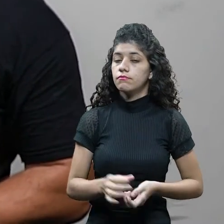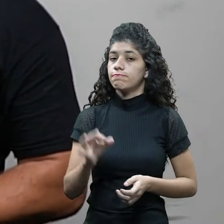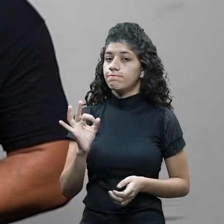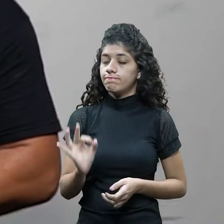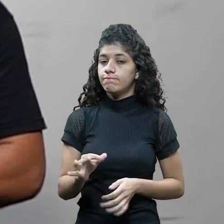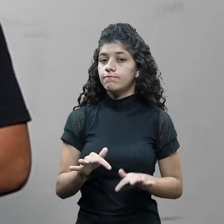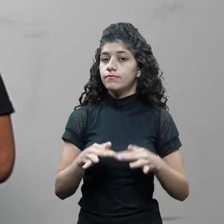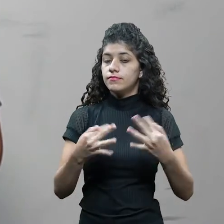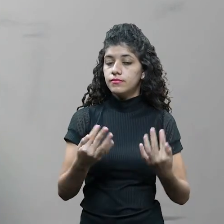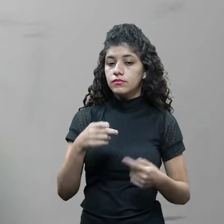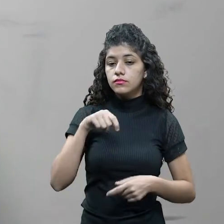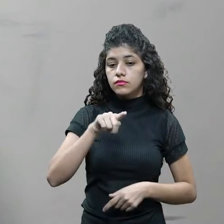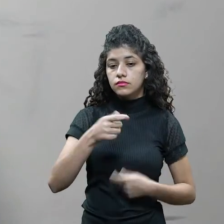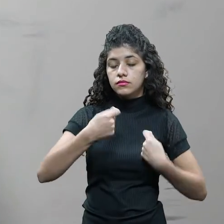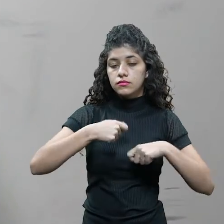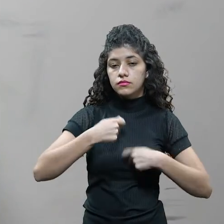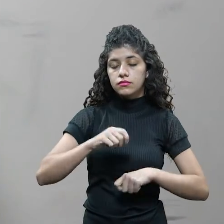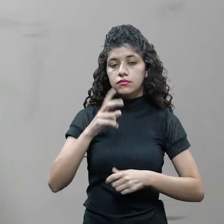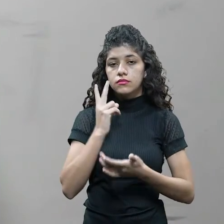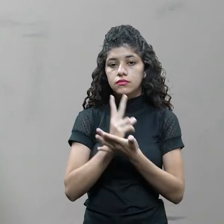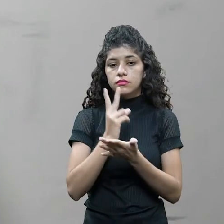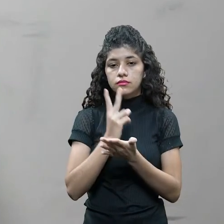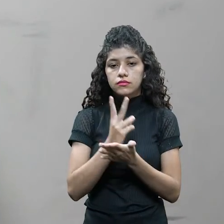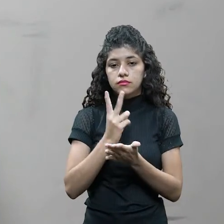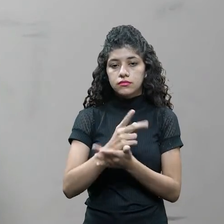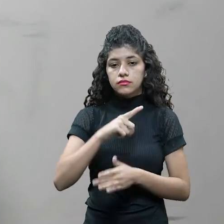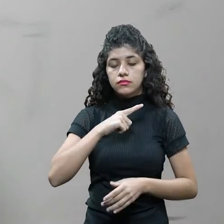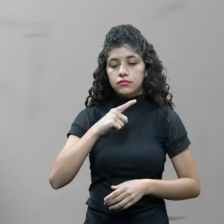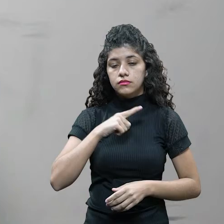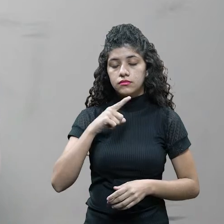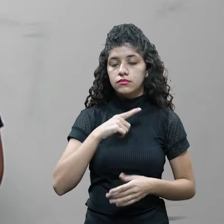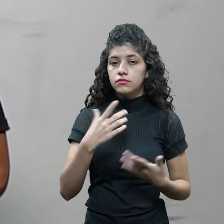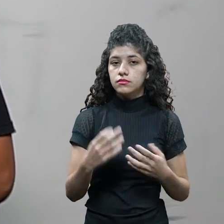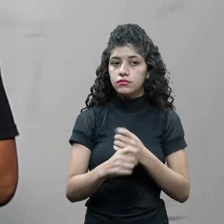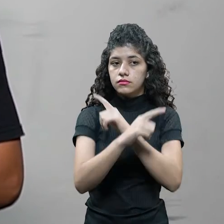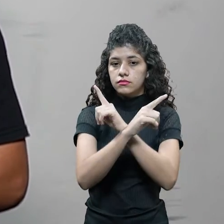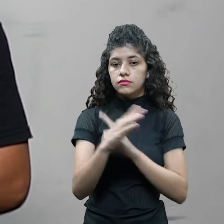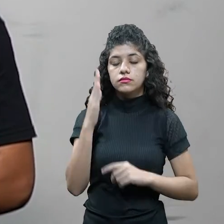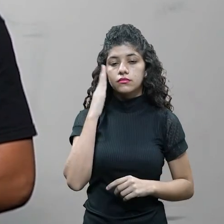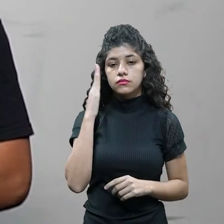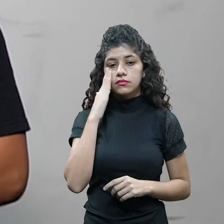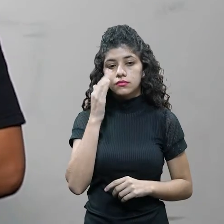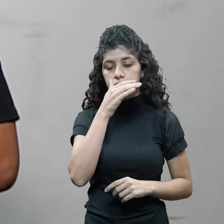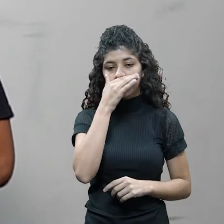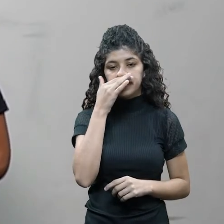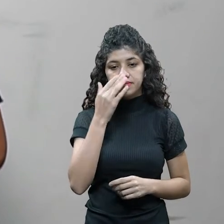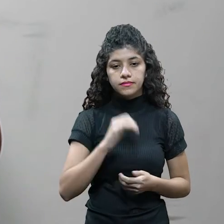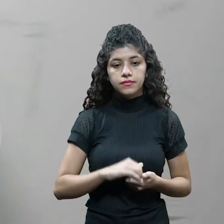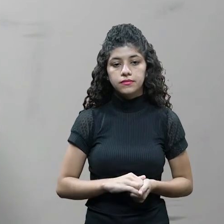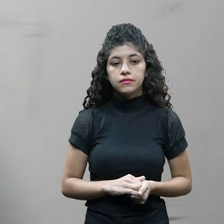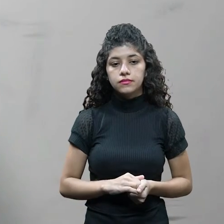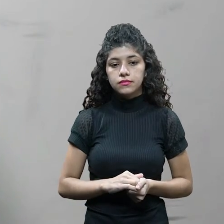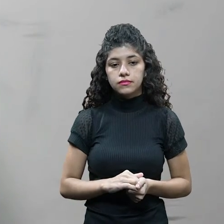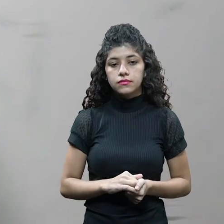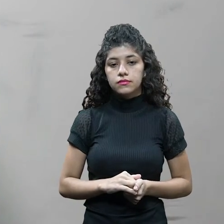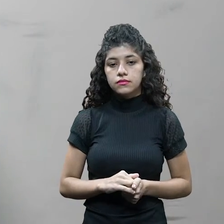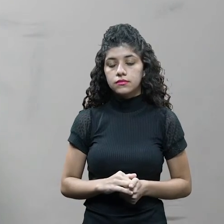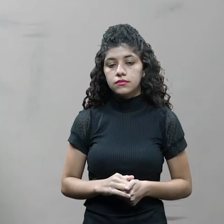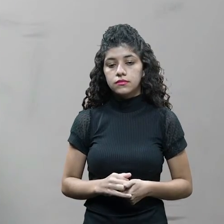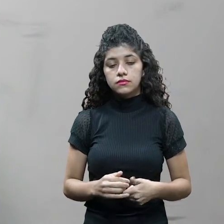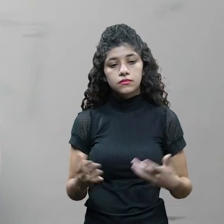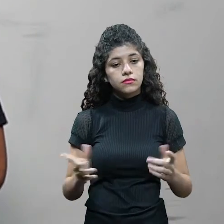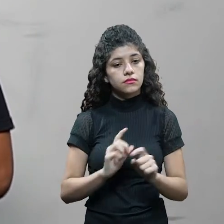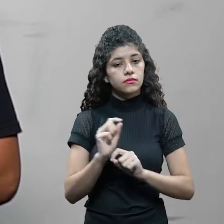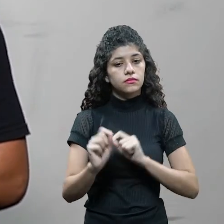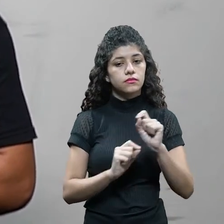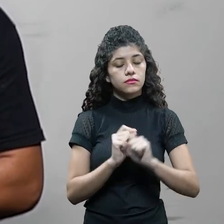simples. Você precisa sempre que fazer um cálculozinho de regra de 3, fazer esse entendimento. Se é direto ou inversamente proporcional.